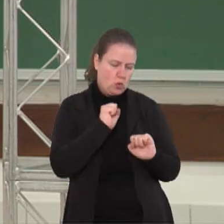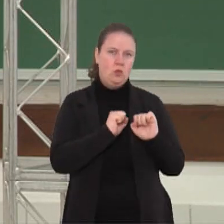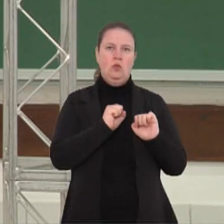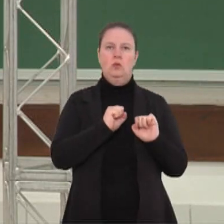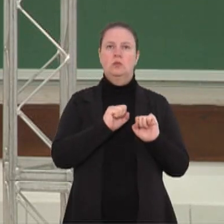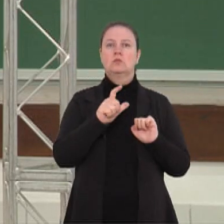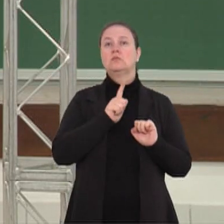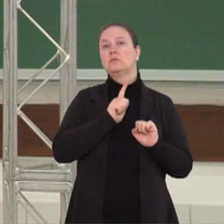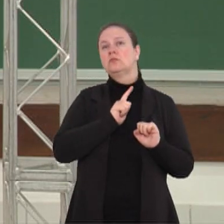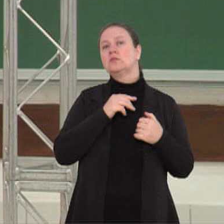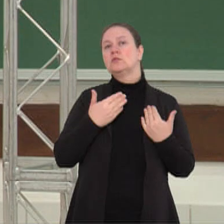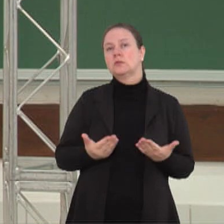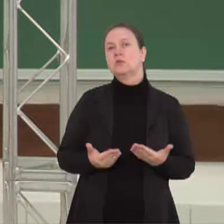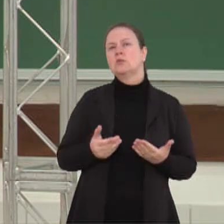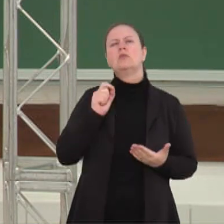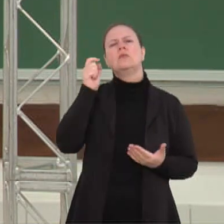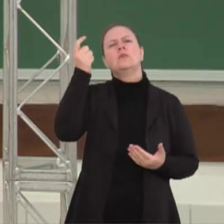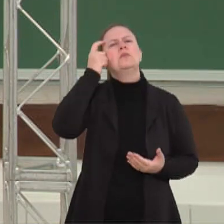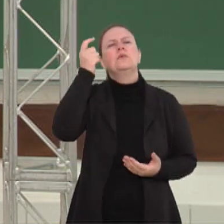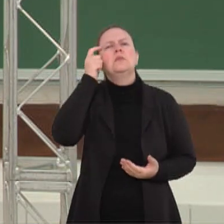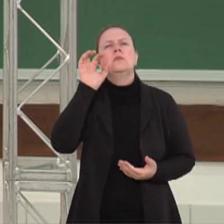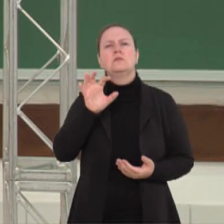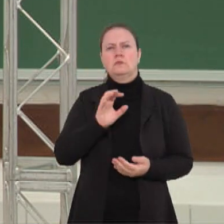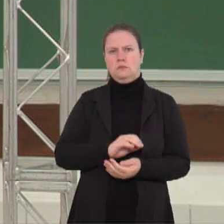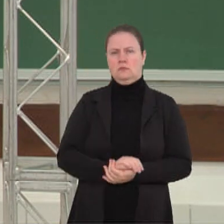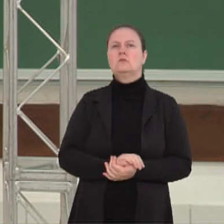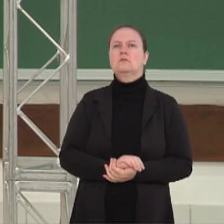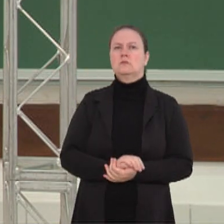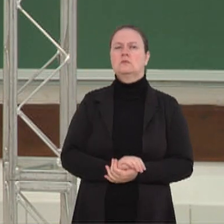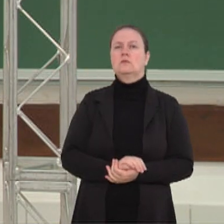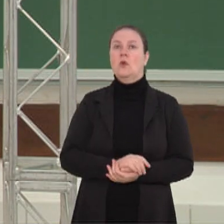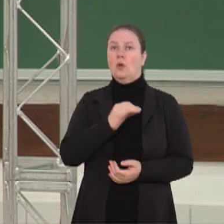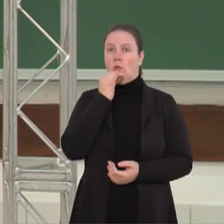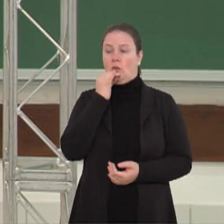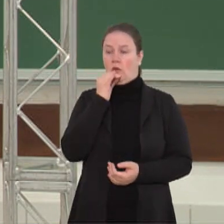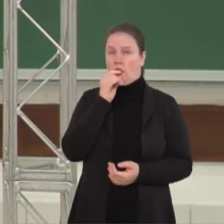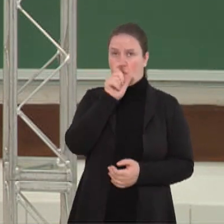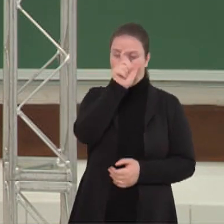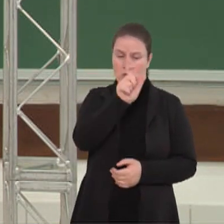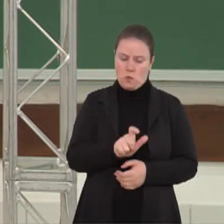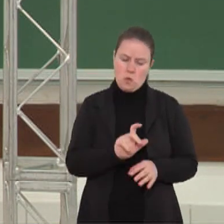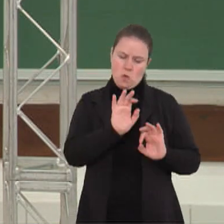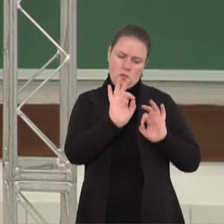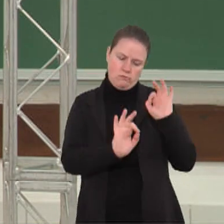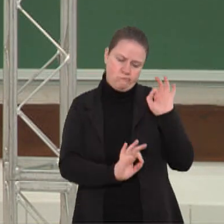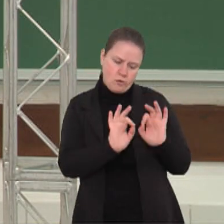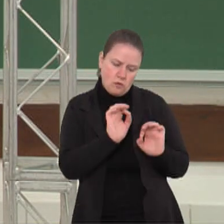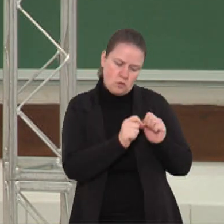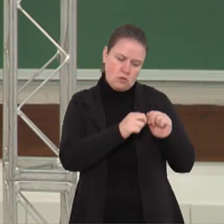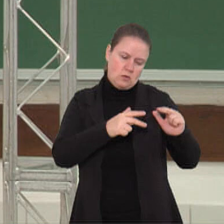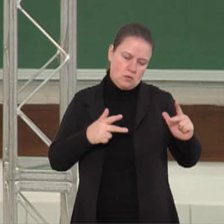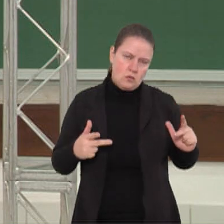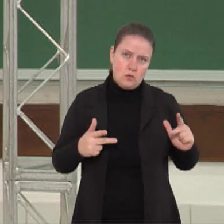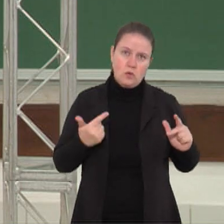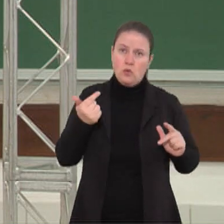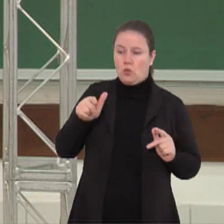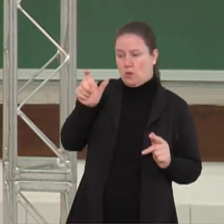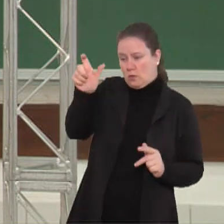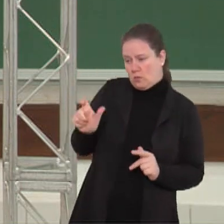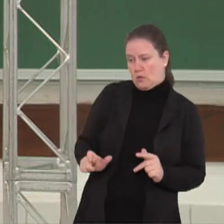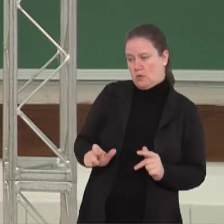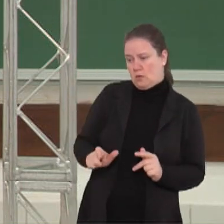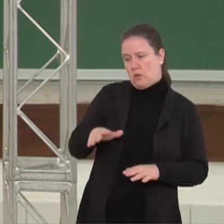também do que é pensante, do ser que pensa e faz o planejamento e programa, do outro que é apenas